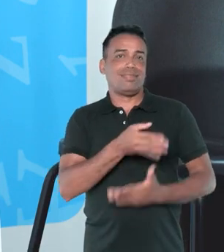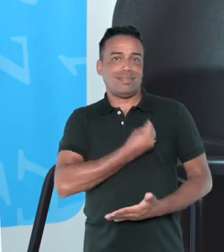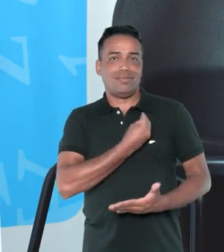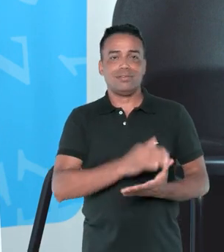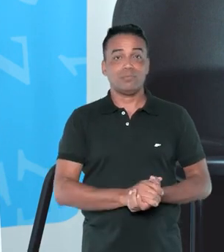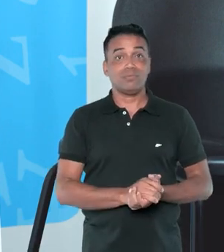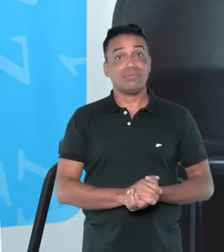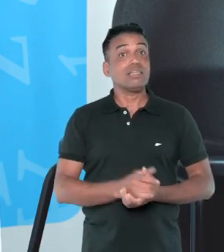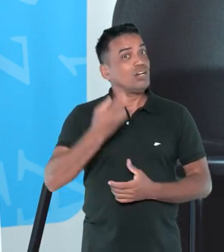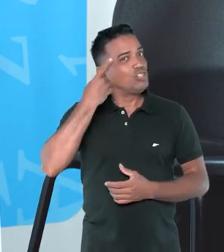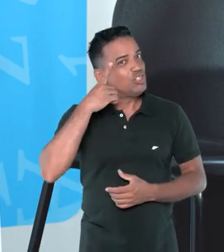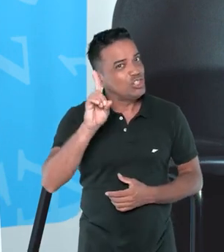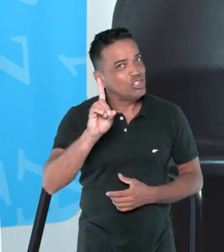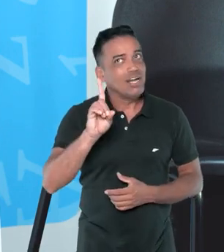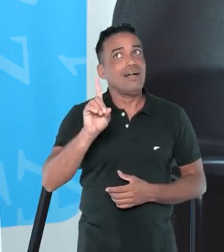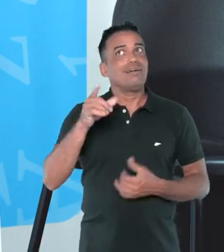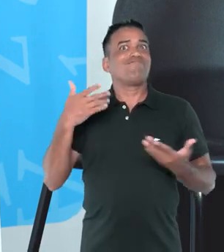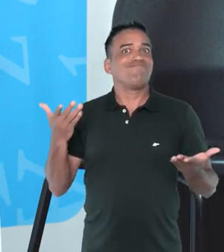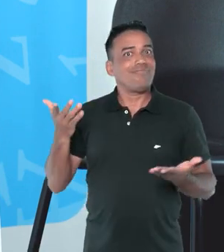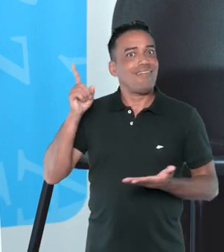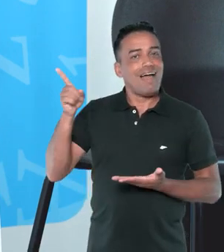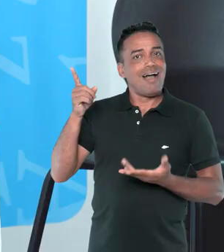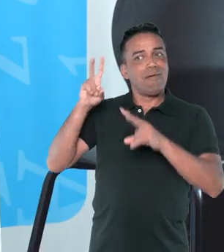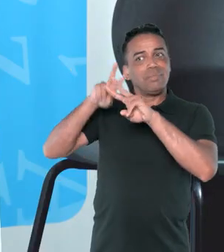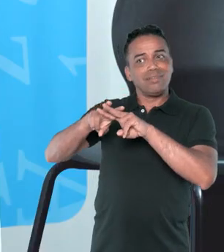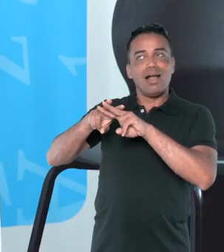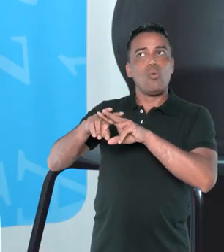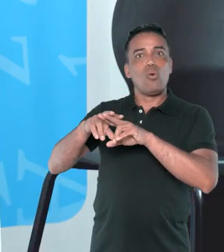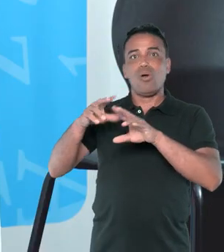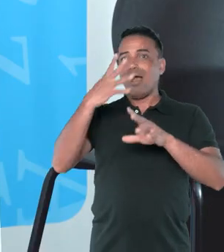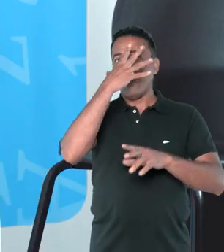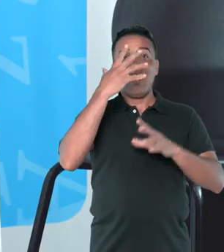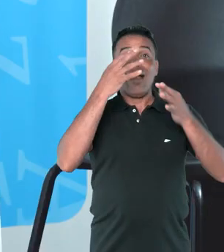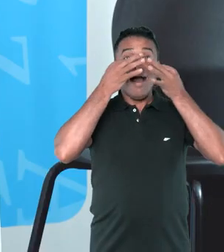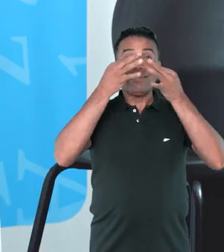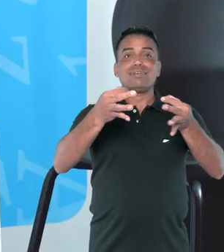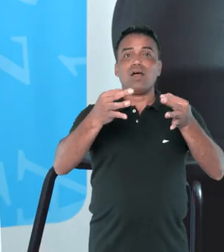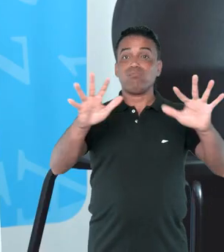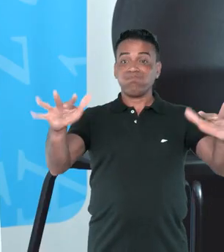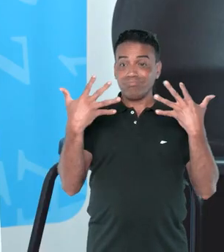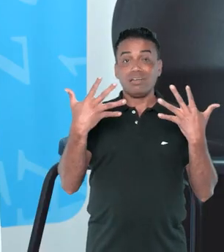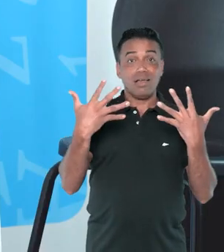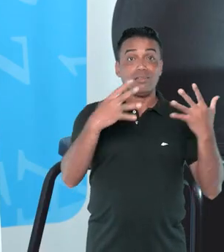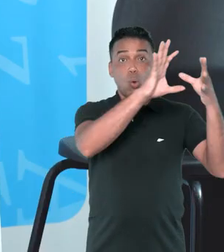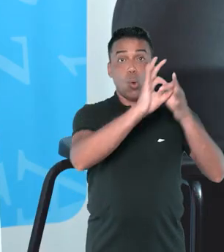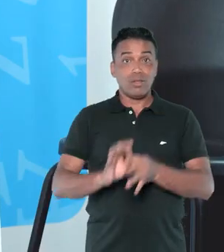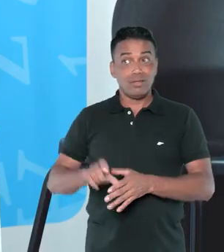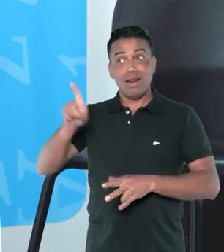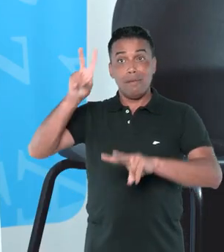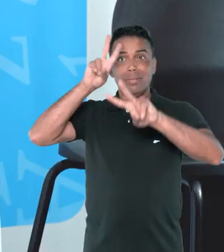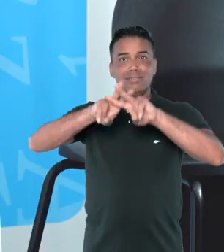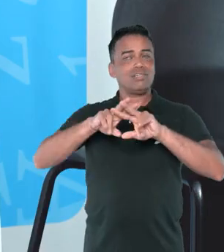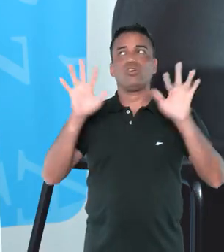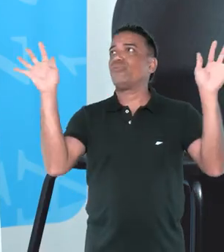para nada. E aí, nesse dia, assim, consegui conquistar a atenção de uma pessoa, de um contexto desse, como no contexto do